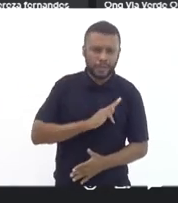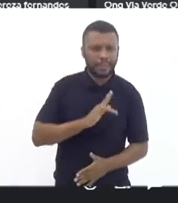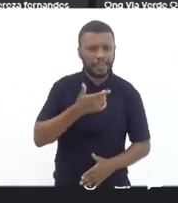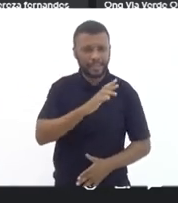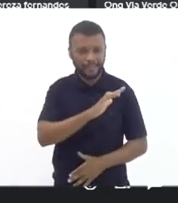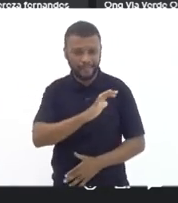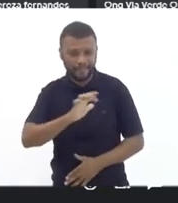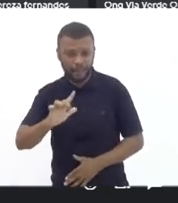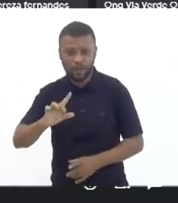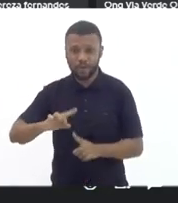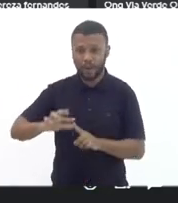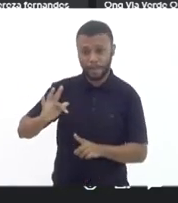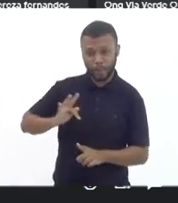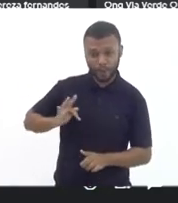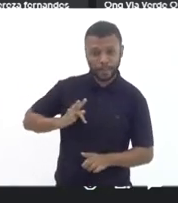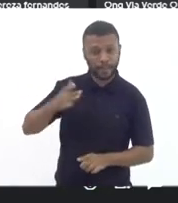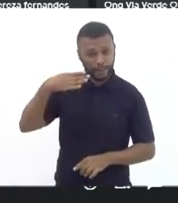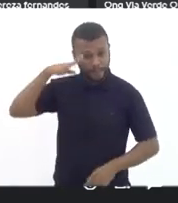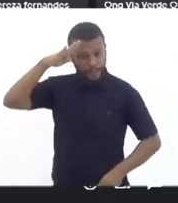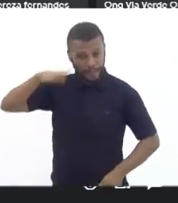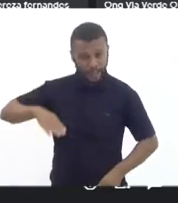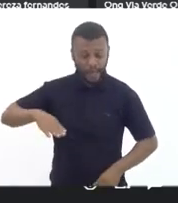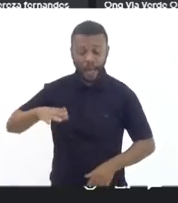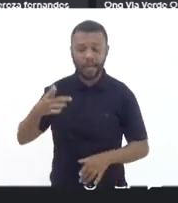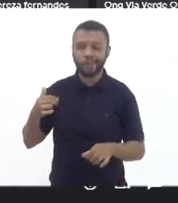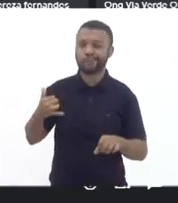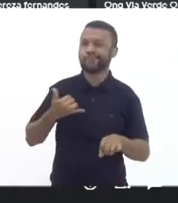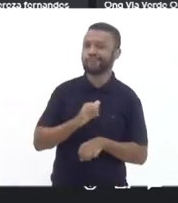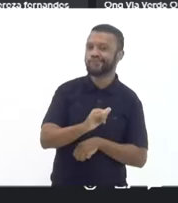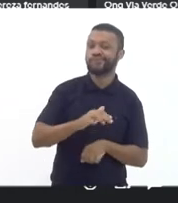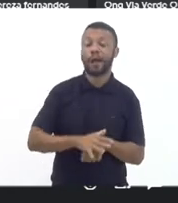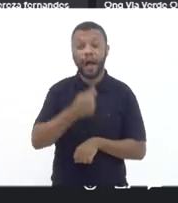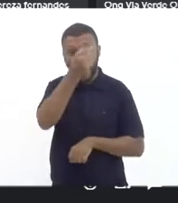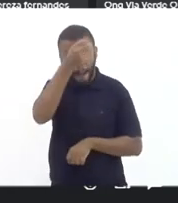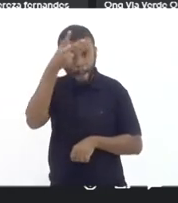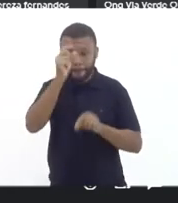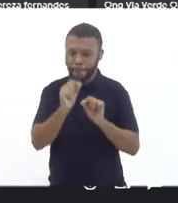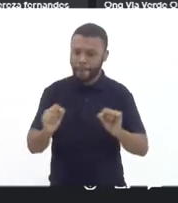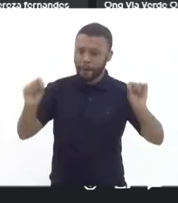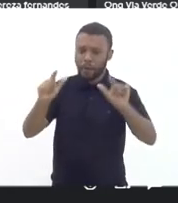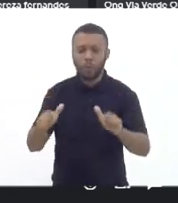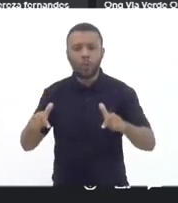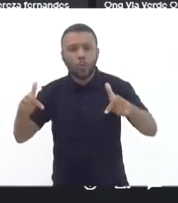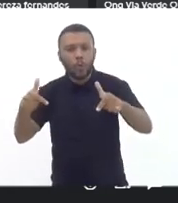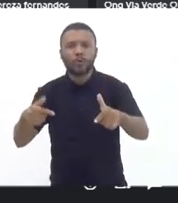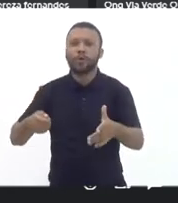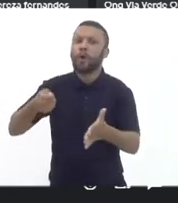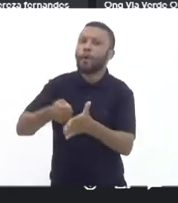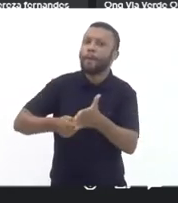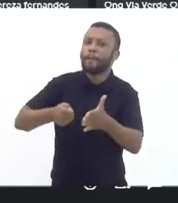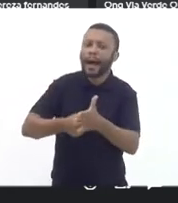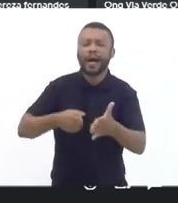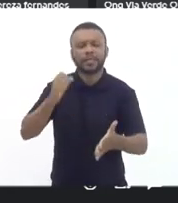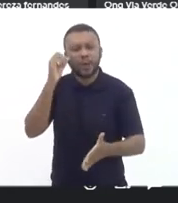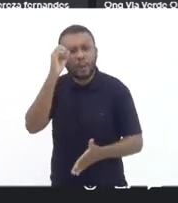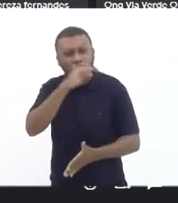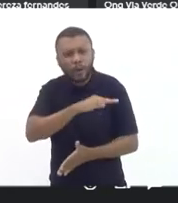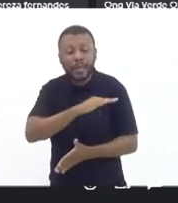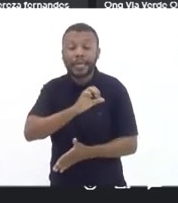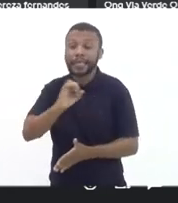cumprirem suas ações, as prefeituras não realizarem suas ações de combate a maus-tratos se você não tem para onde levar o